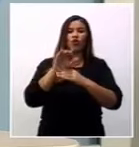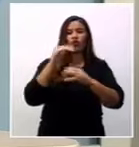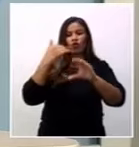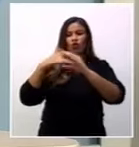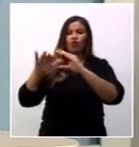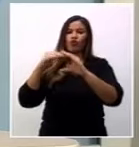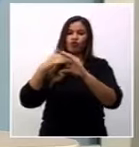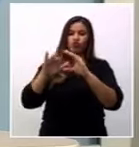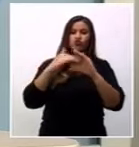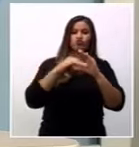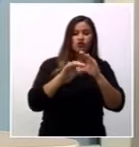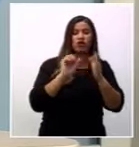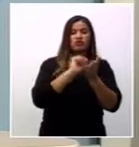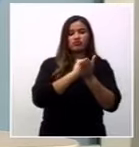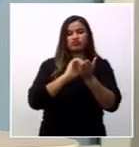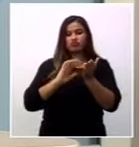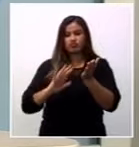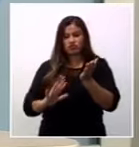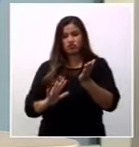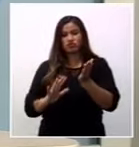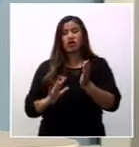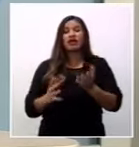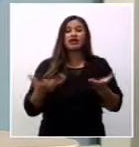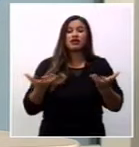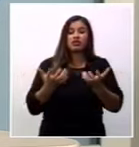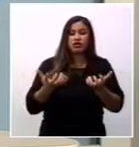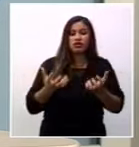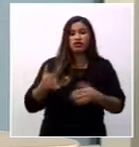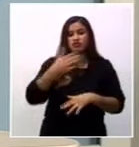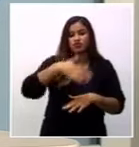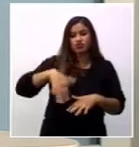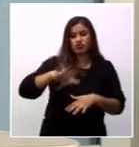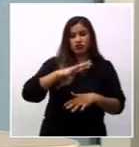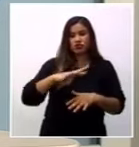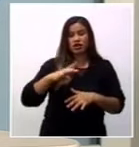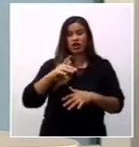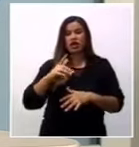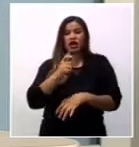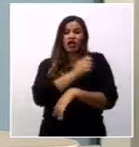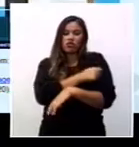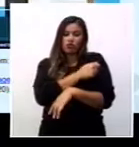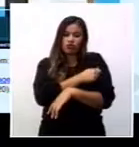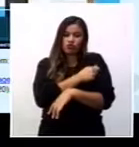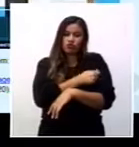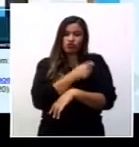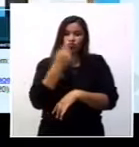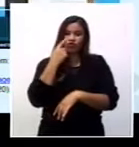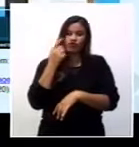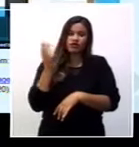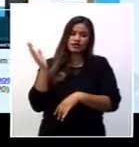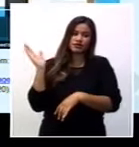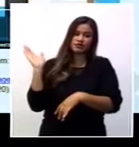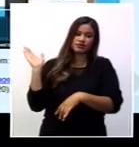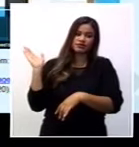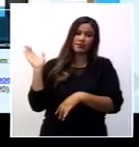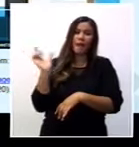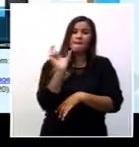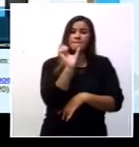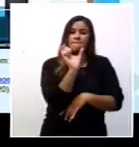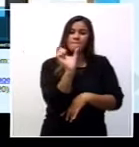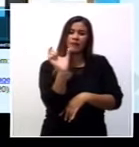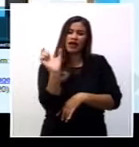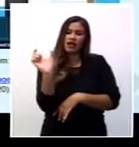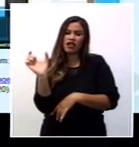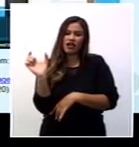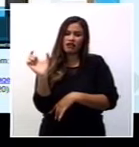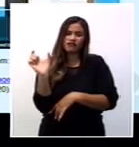questões do exercício. E eu gostaria que vocês agora observassem na tela, né, as palavras-chave, né, que